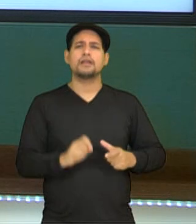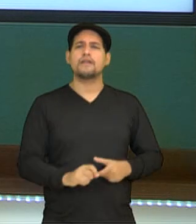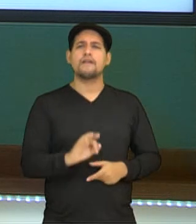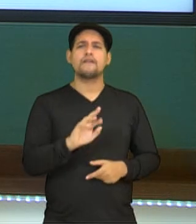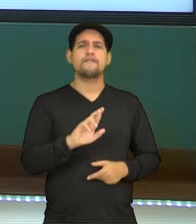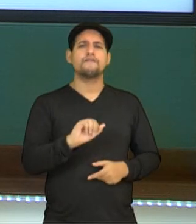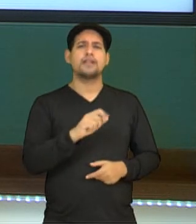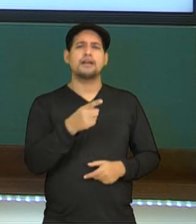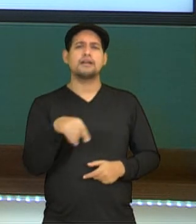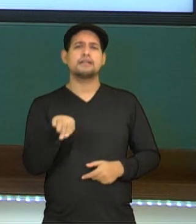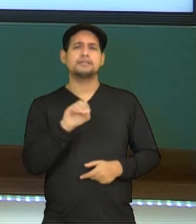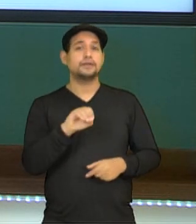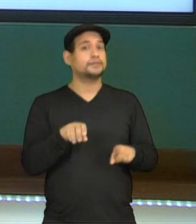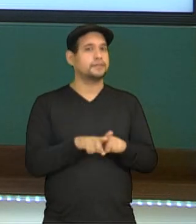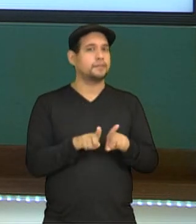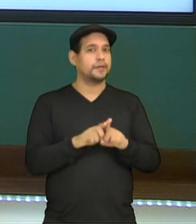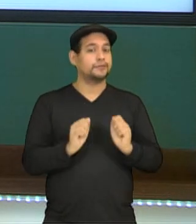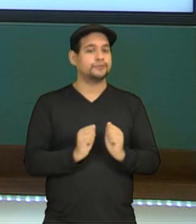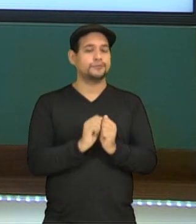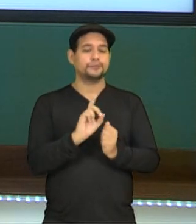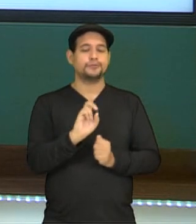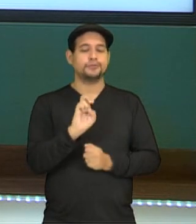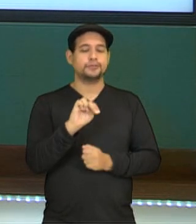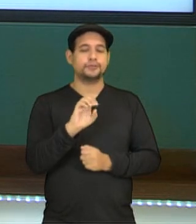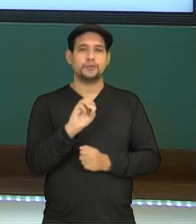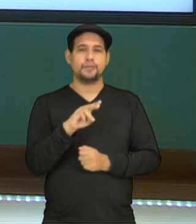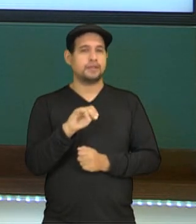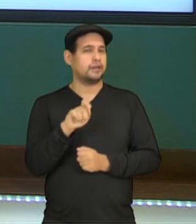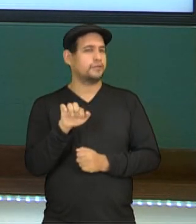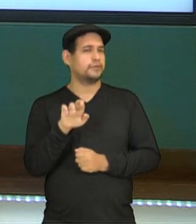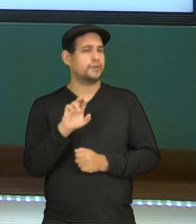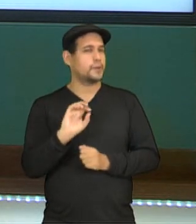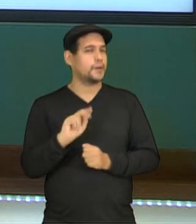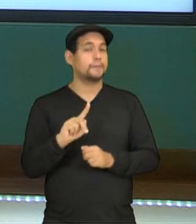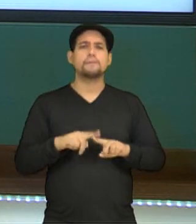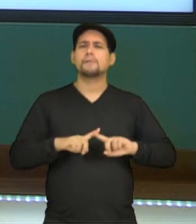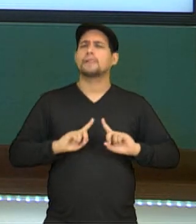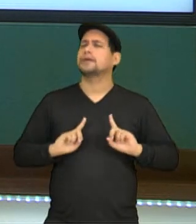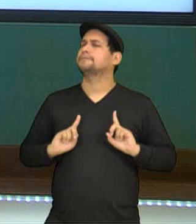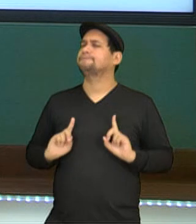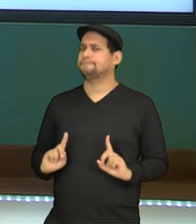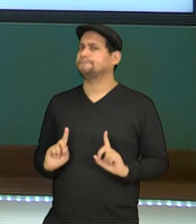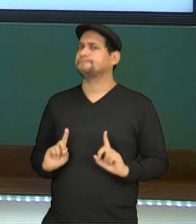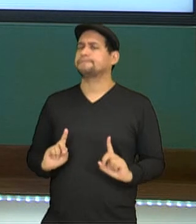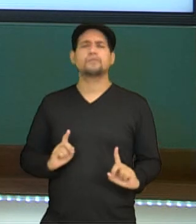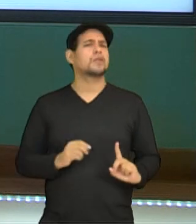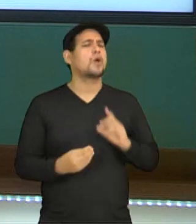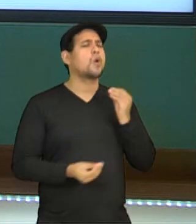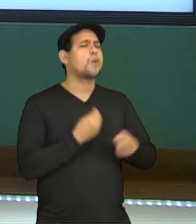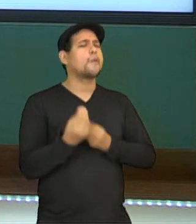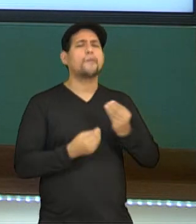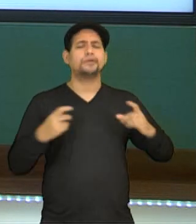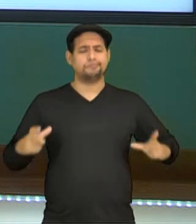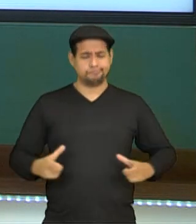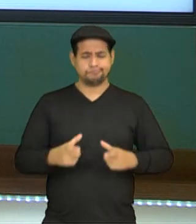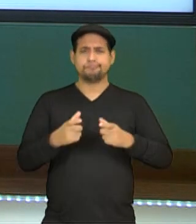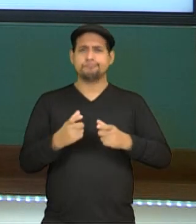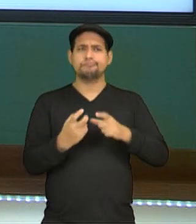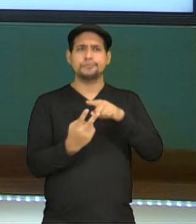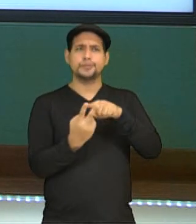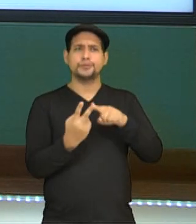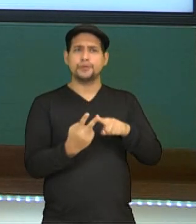mesmo denominador, tá joia? Então vamos lá, me acompanhe. Mas assim, né? Como reduzir, né, duas